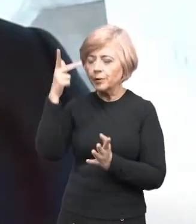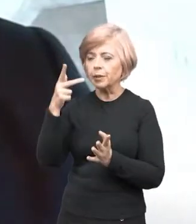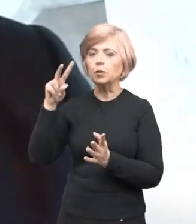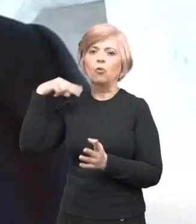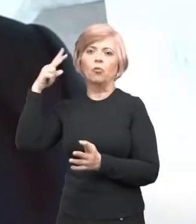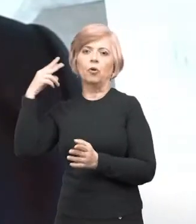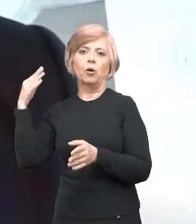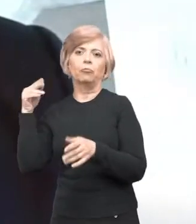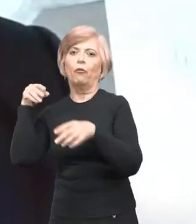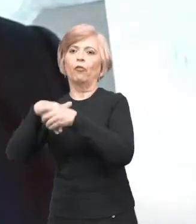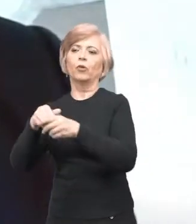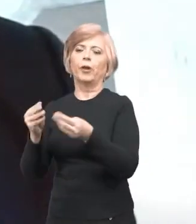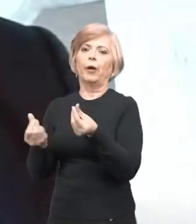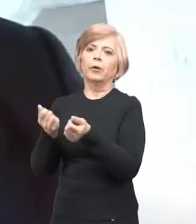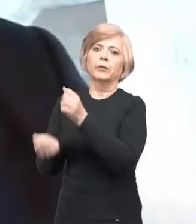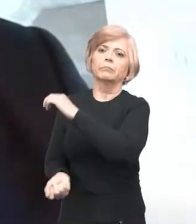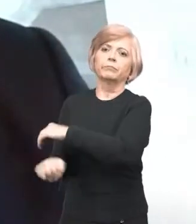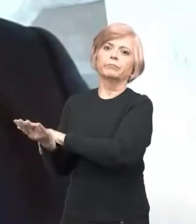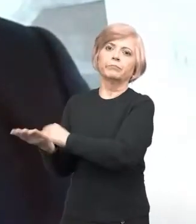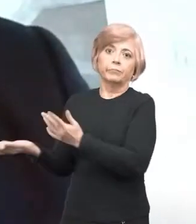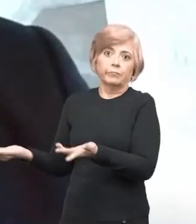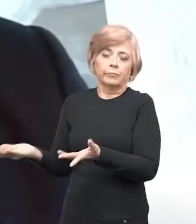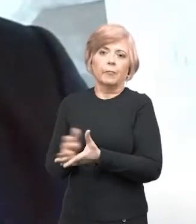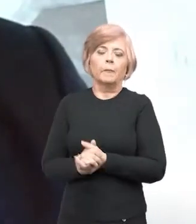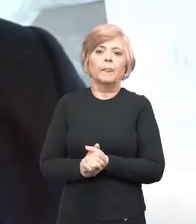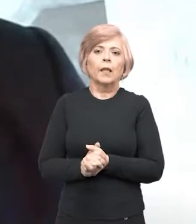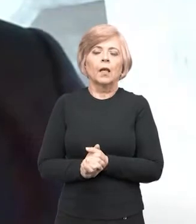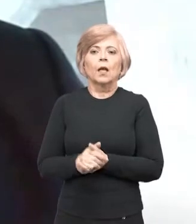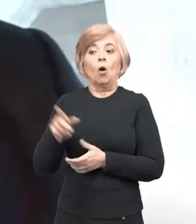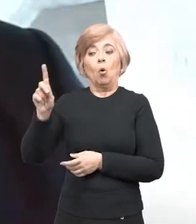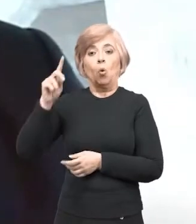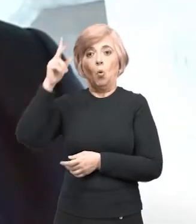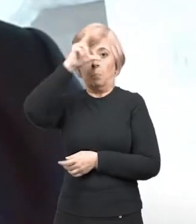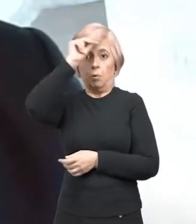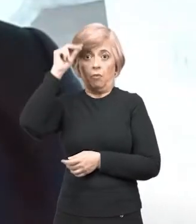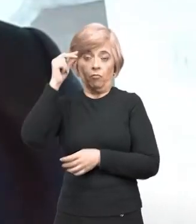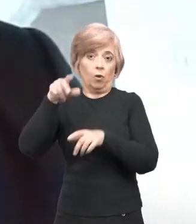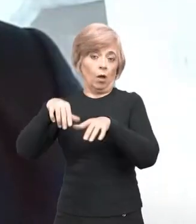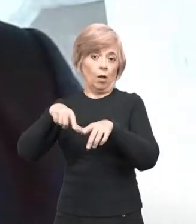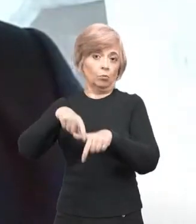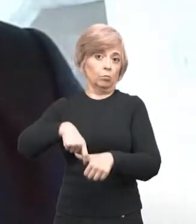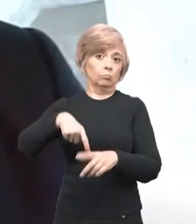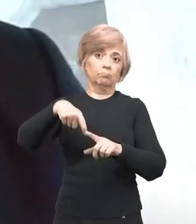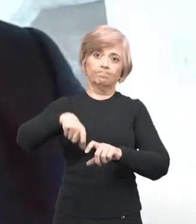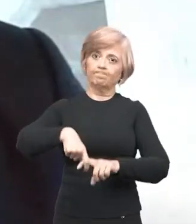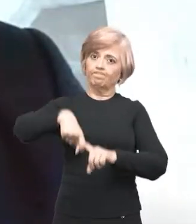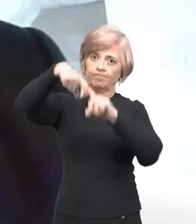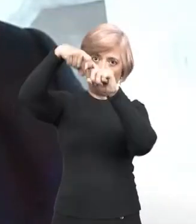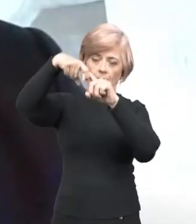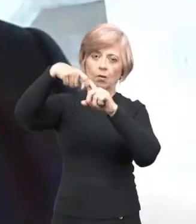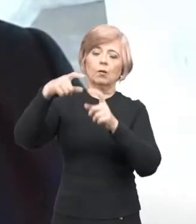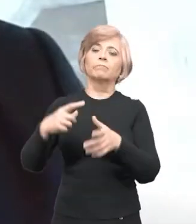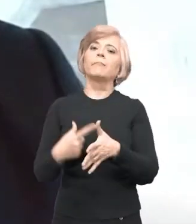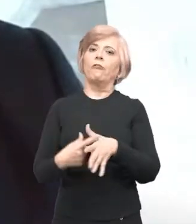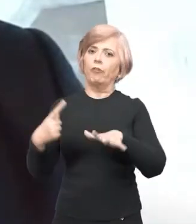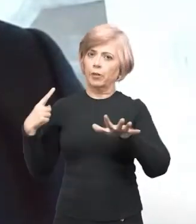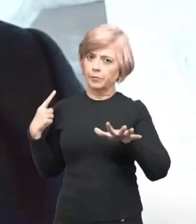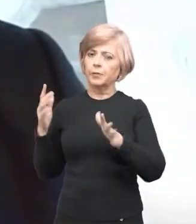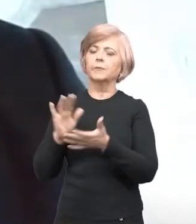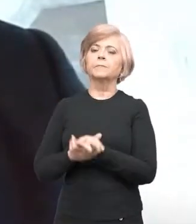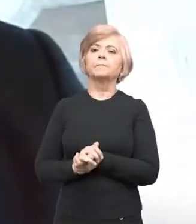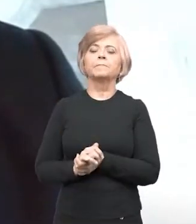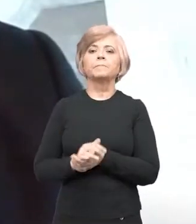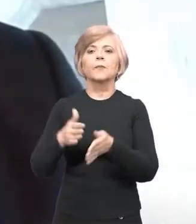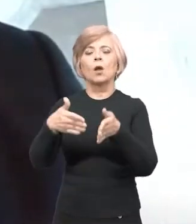né? Essa denúncia também foi oferecida, o prefeito chegou a ser afastado, inclusive, pelo Tribunal de Justiça. Houve